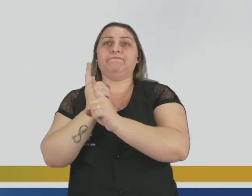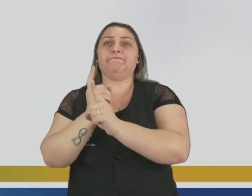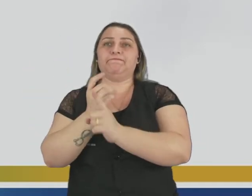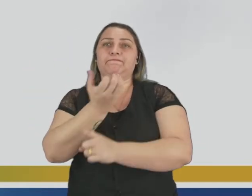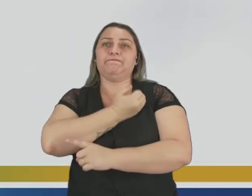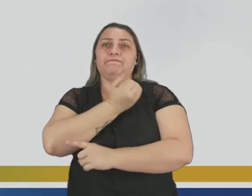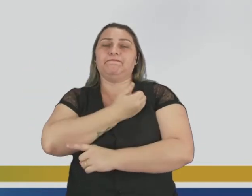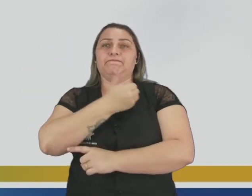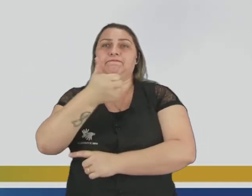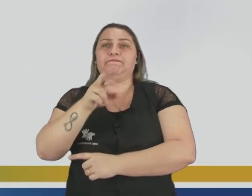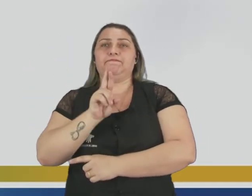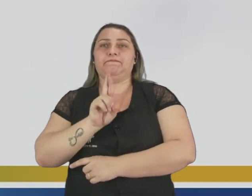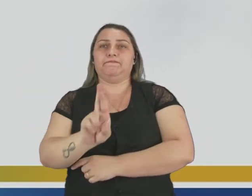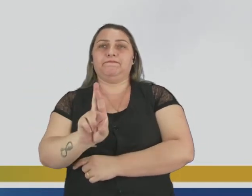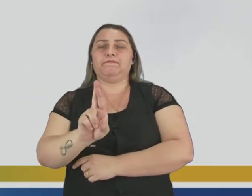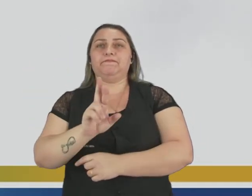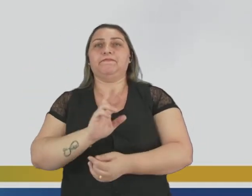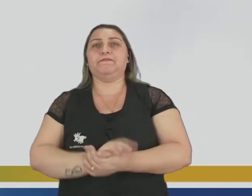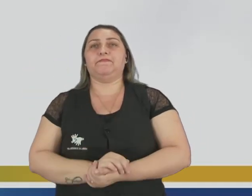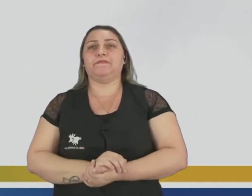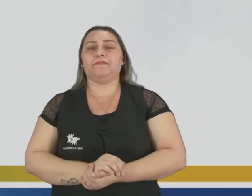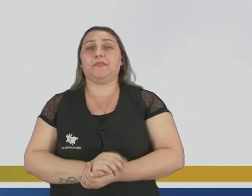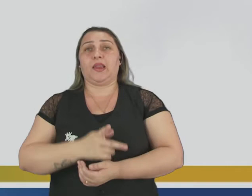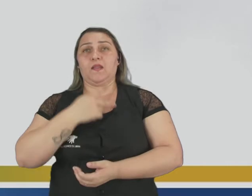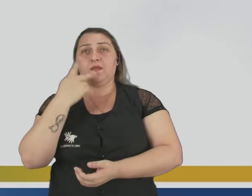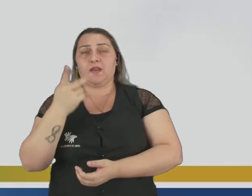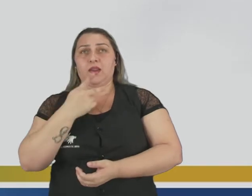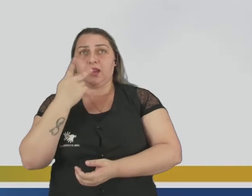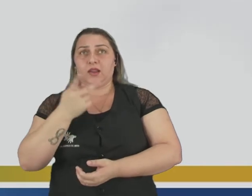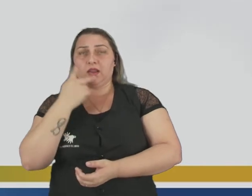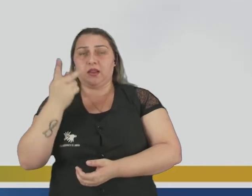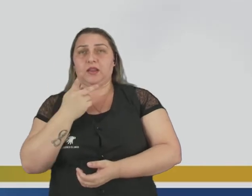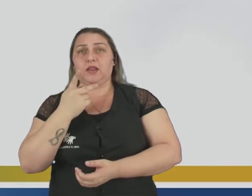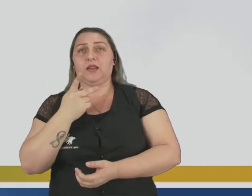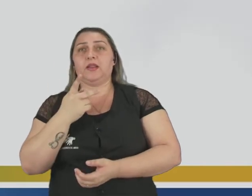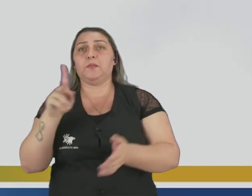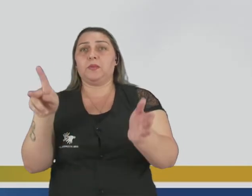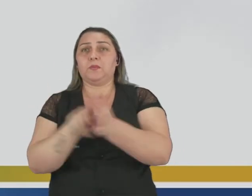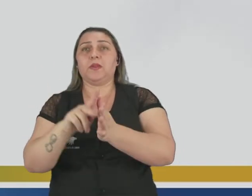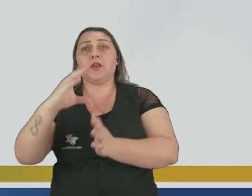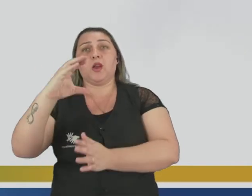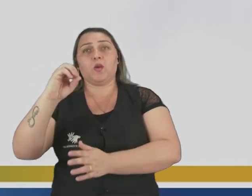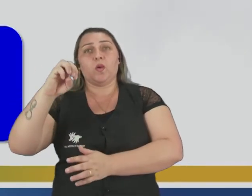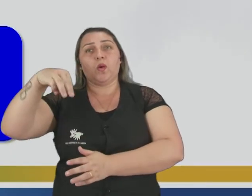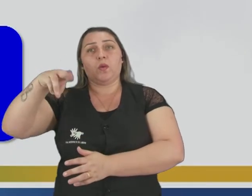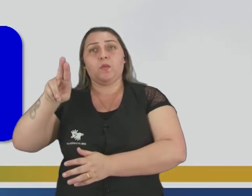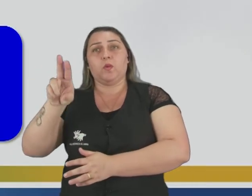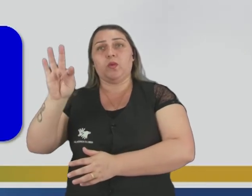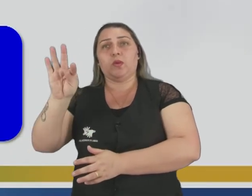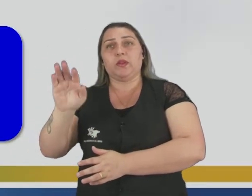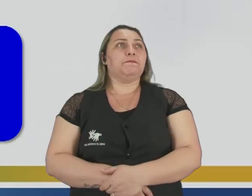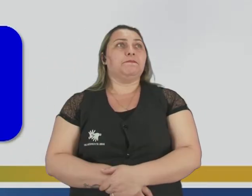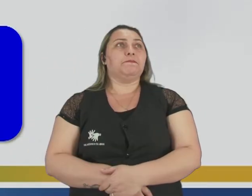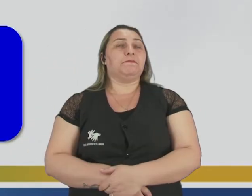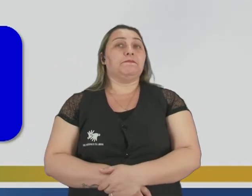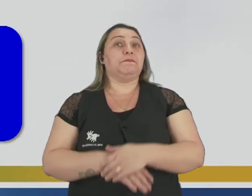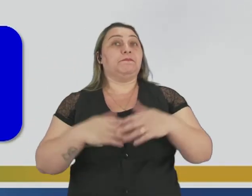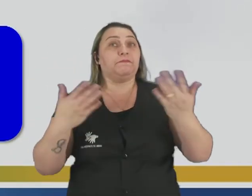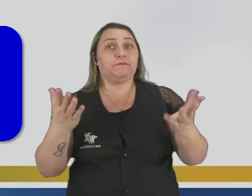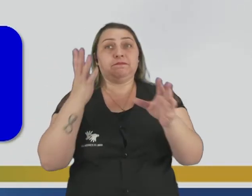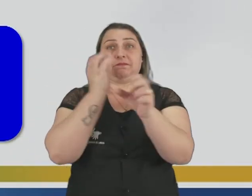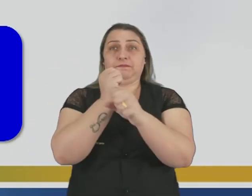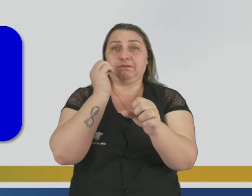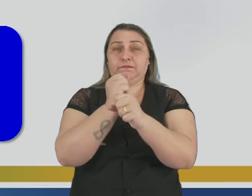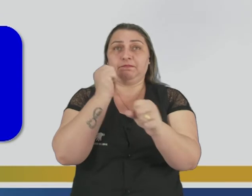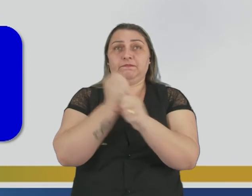número 15. Ainda falando da propriedade comutativa. Agora, vamos ver a segunda propriedade. No cálculo